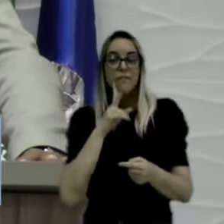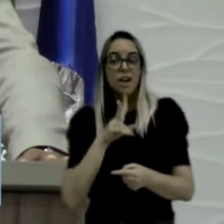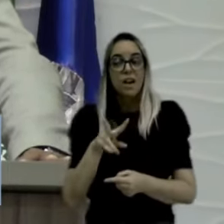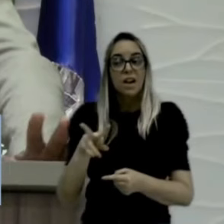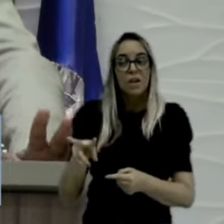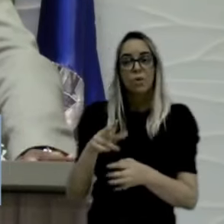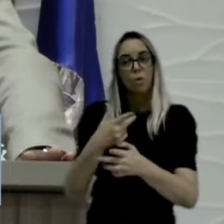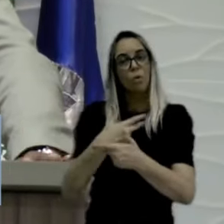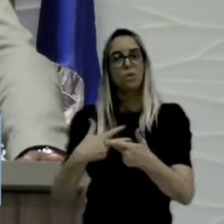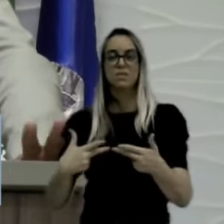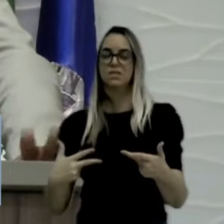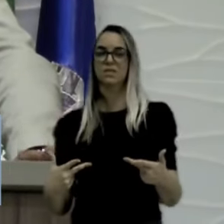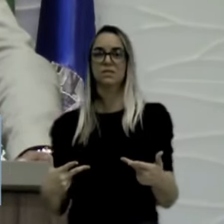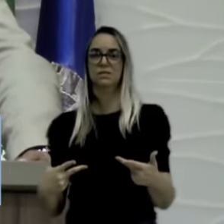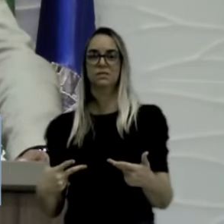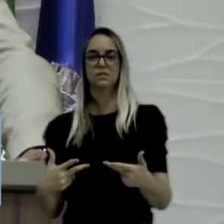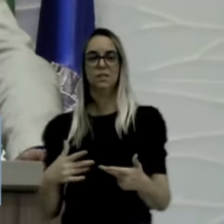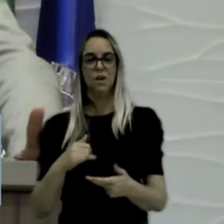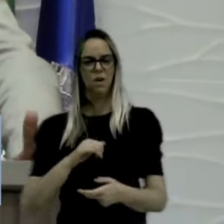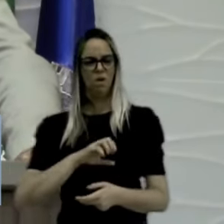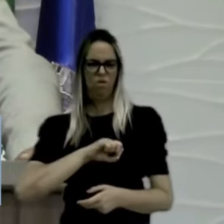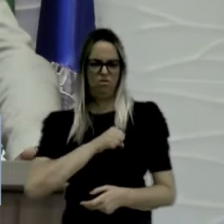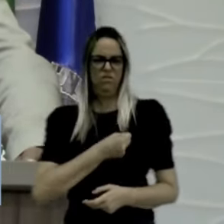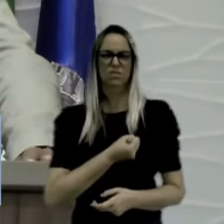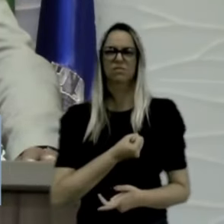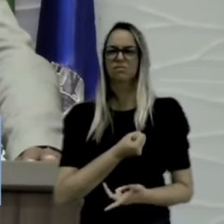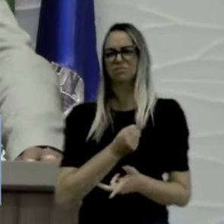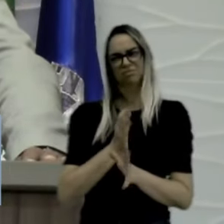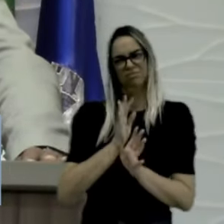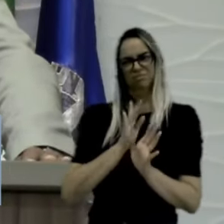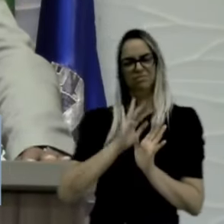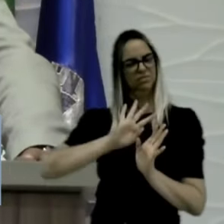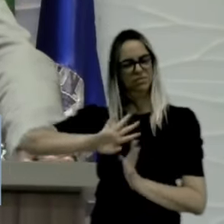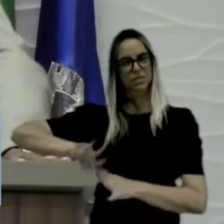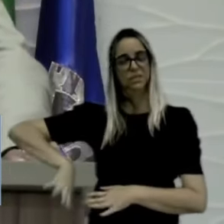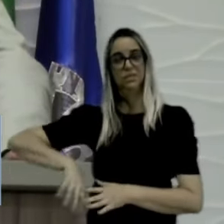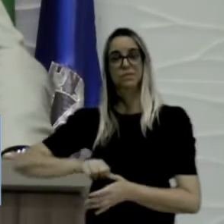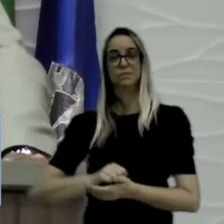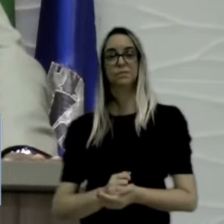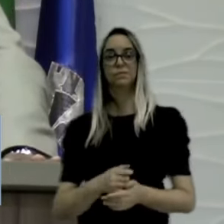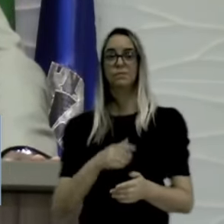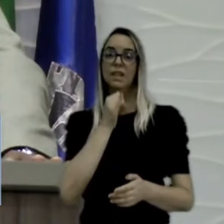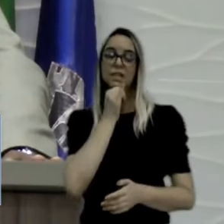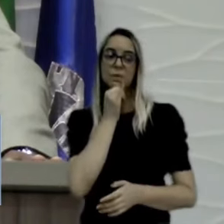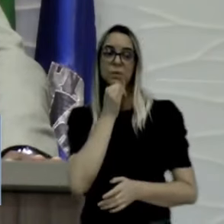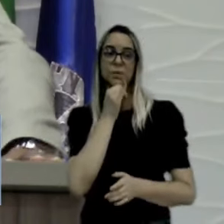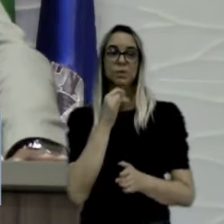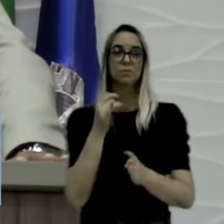coisas. E tirar esse ódio, né? De alguns vereadores que vêm aqui, que metem o pau no deputado.